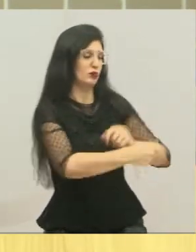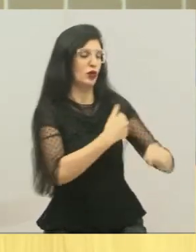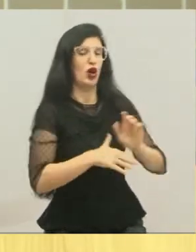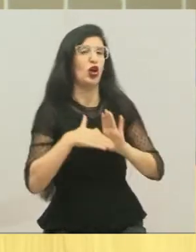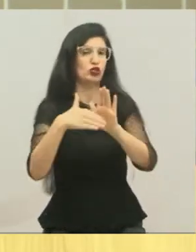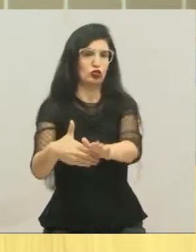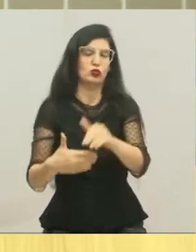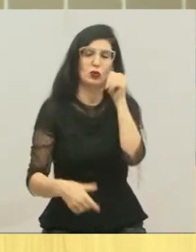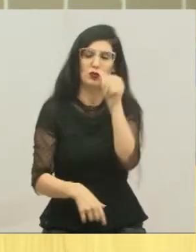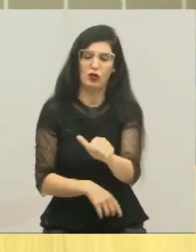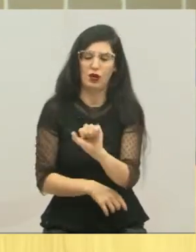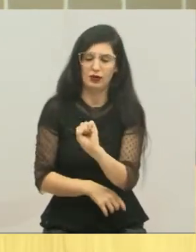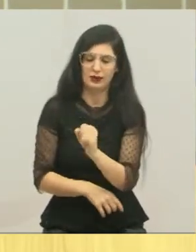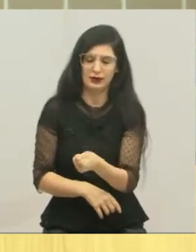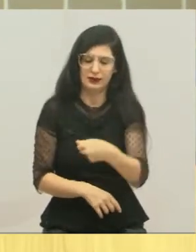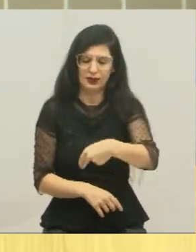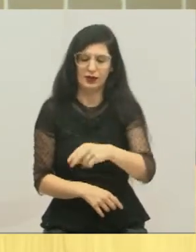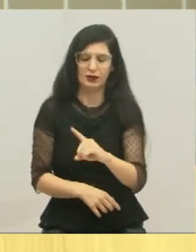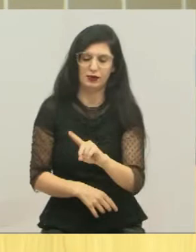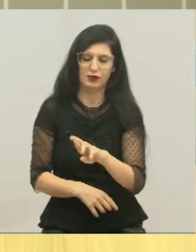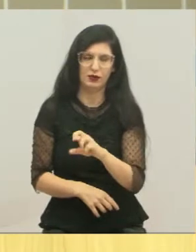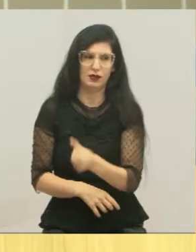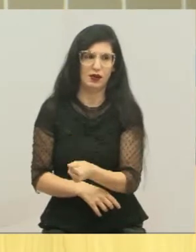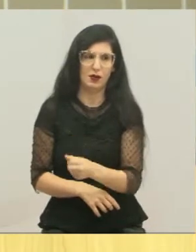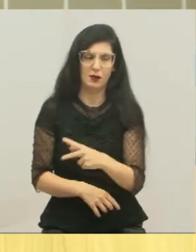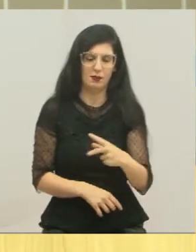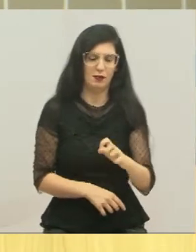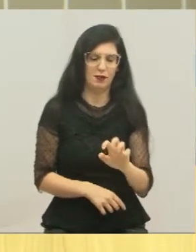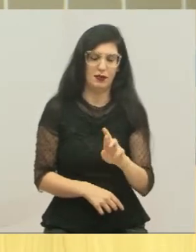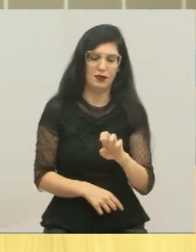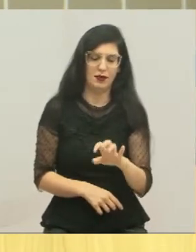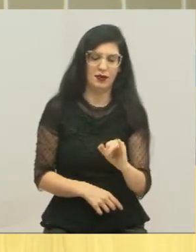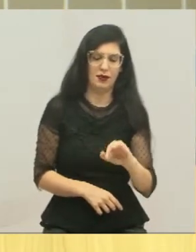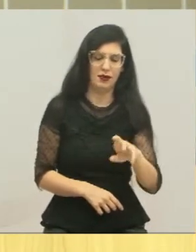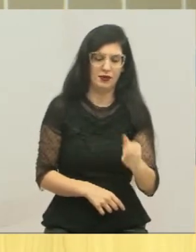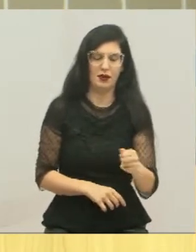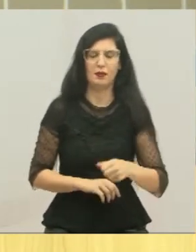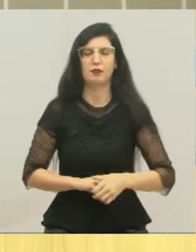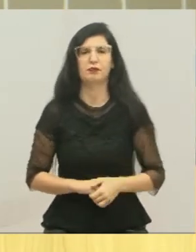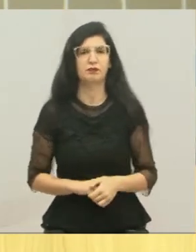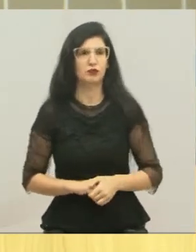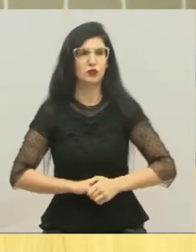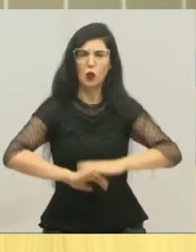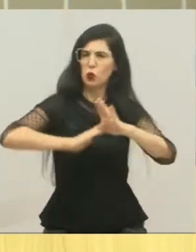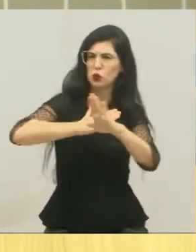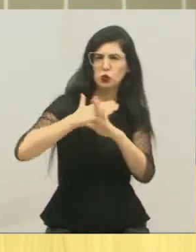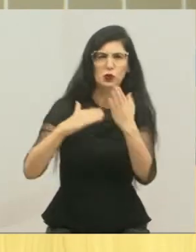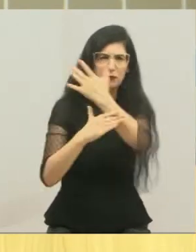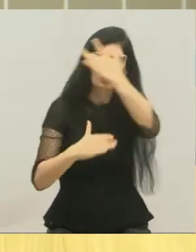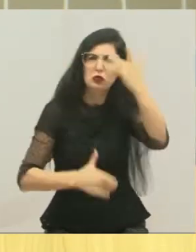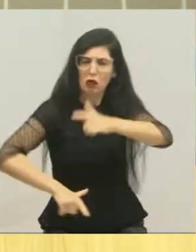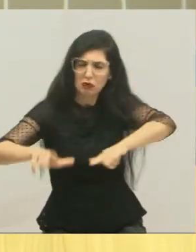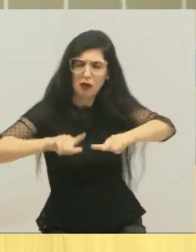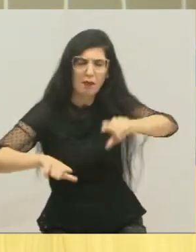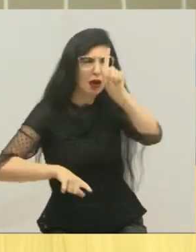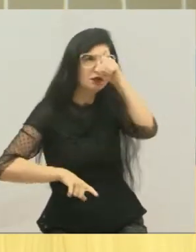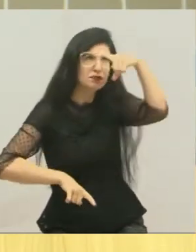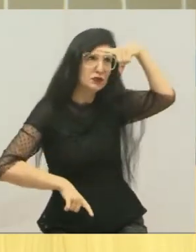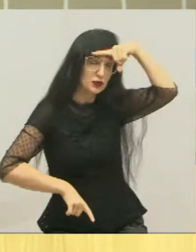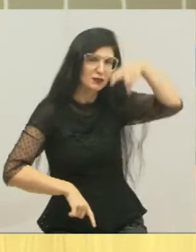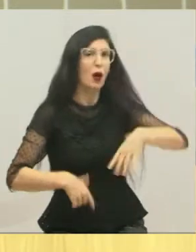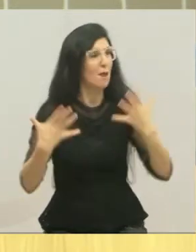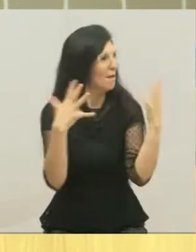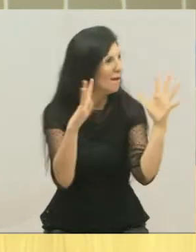Sandra Cristina Toledo Pereira, pelos serviços prestados. Autoria,